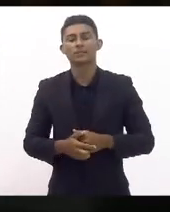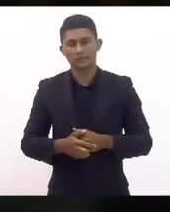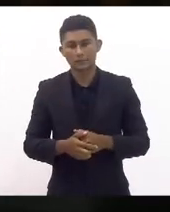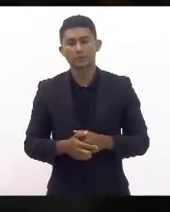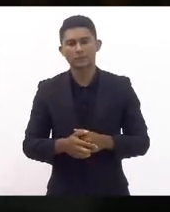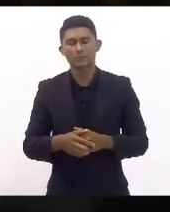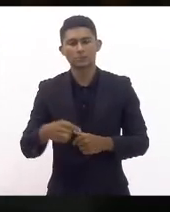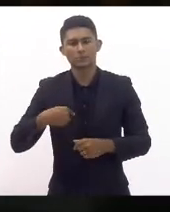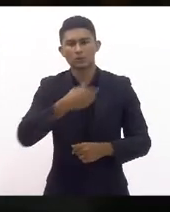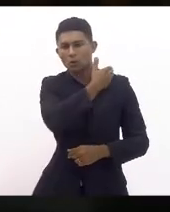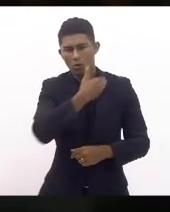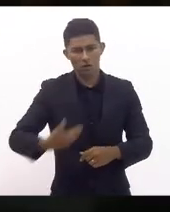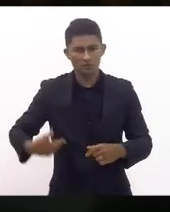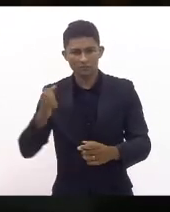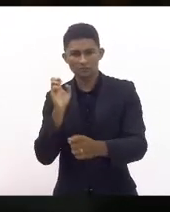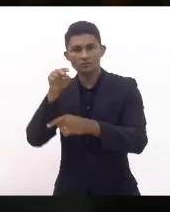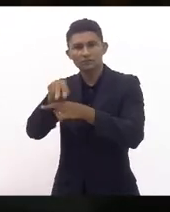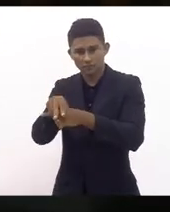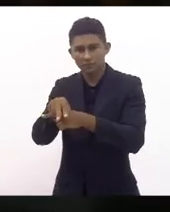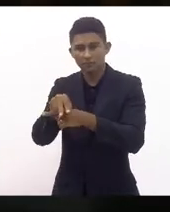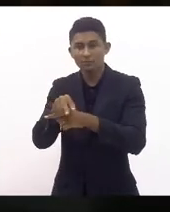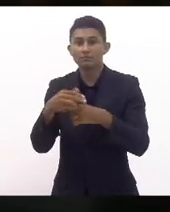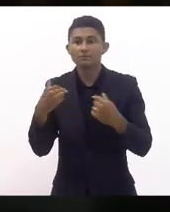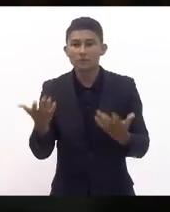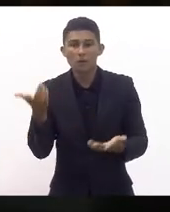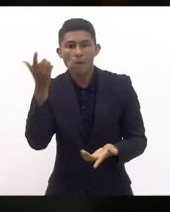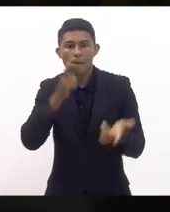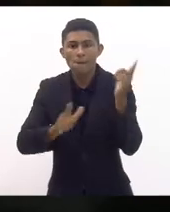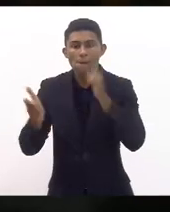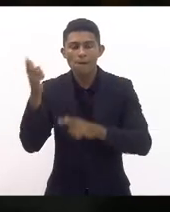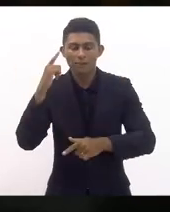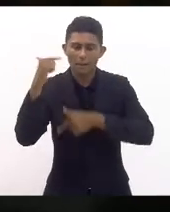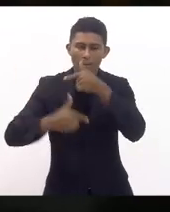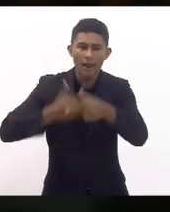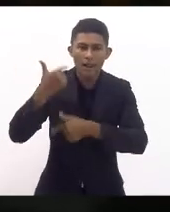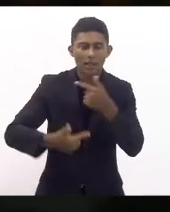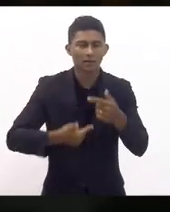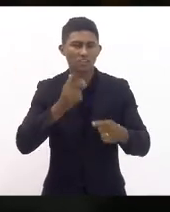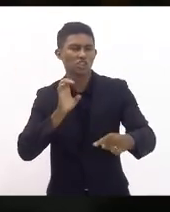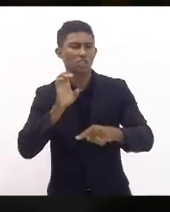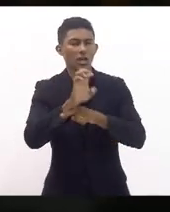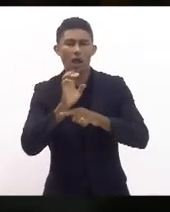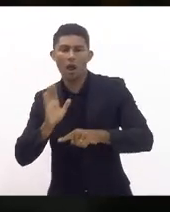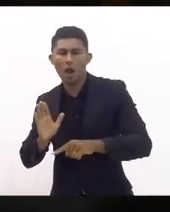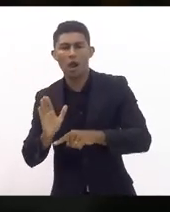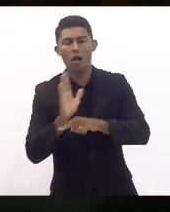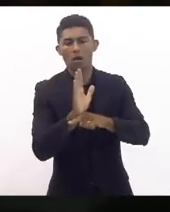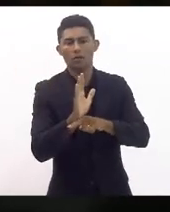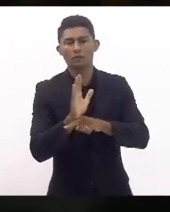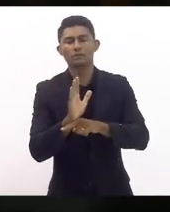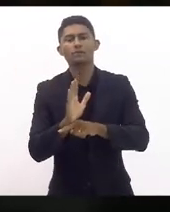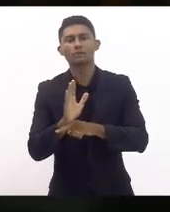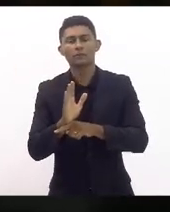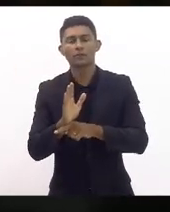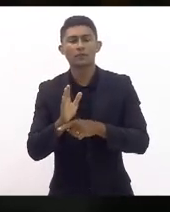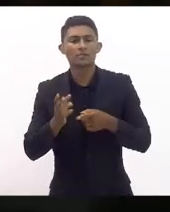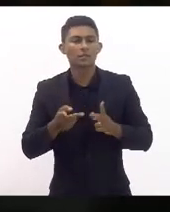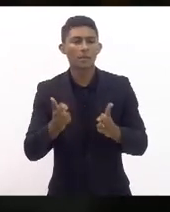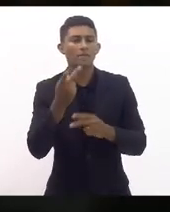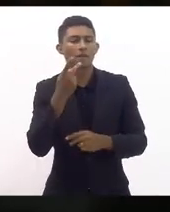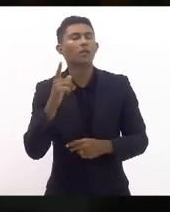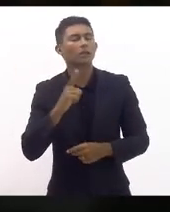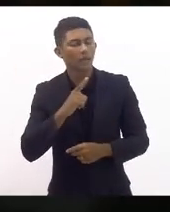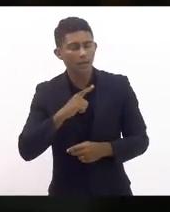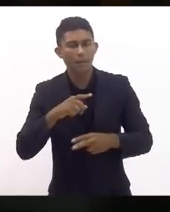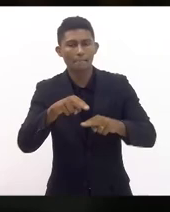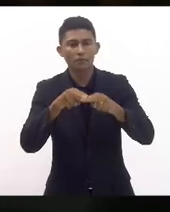ao poder público, poder contribuir de alguma forma para o Estado. Eu digo sempre que eu vim por dois motivos